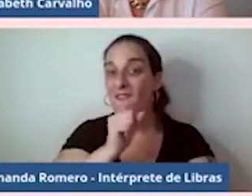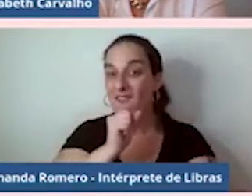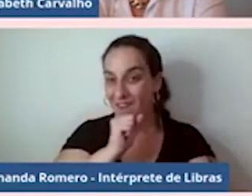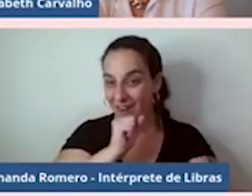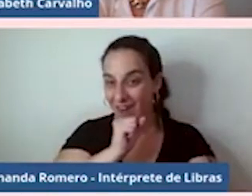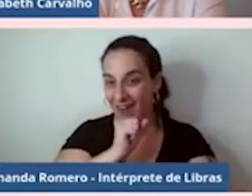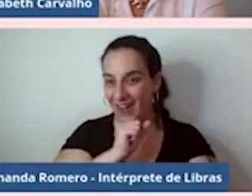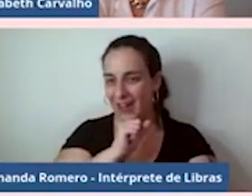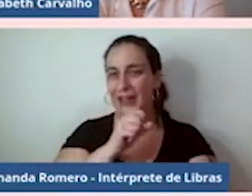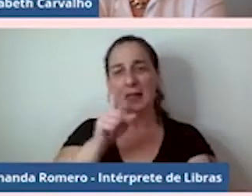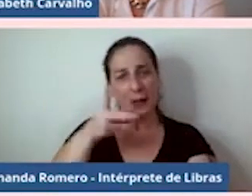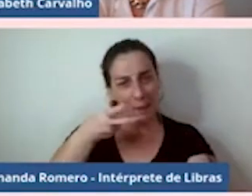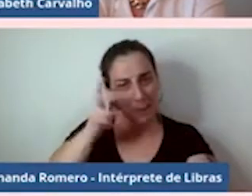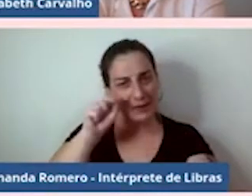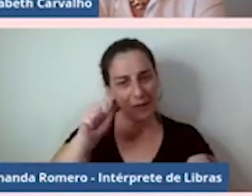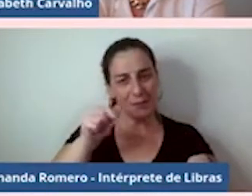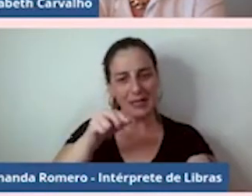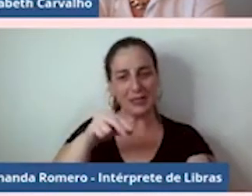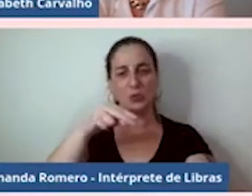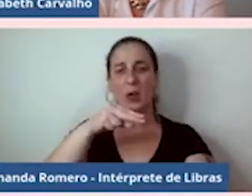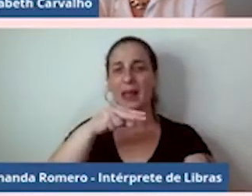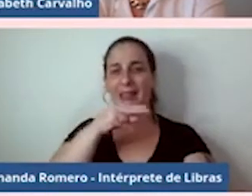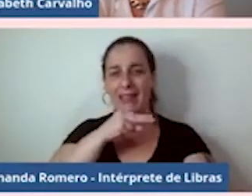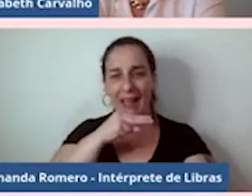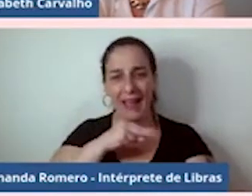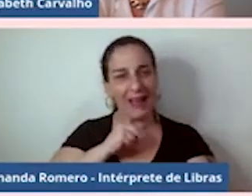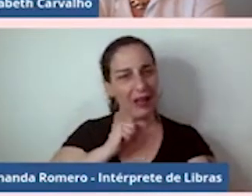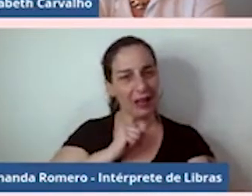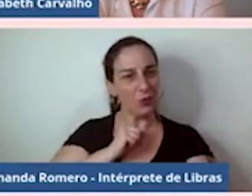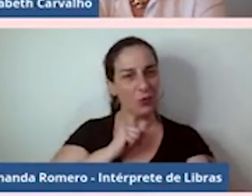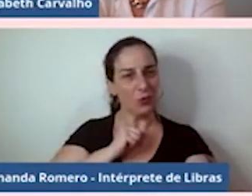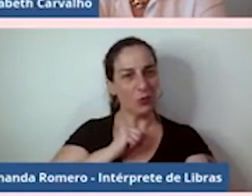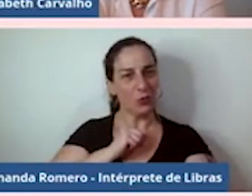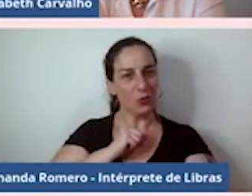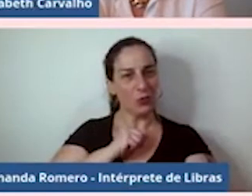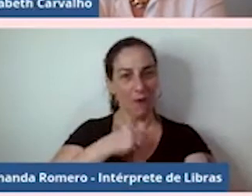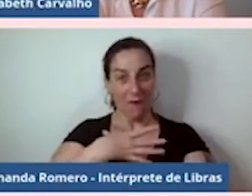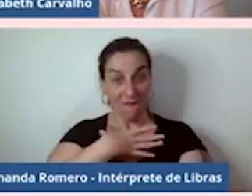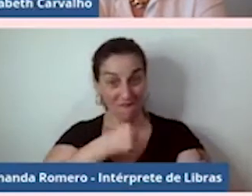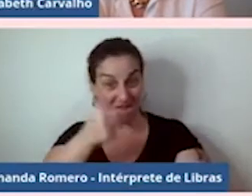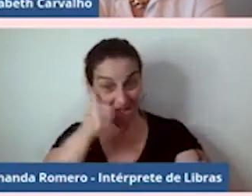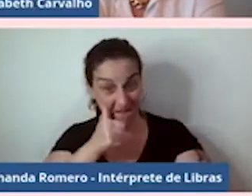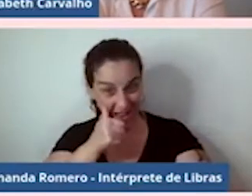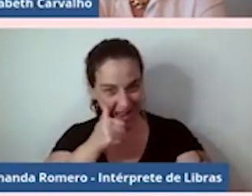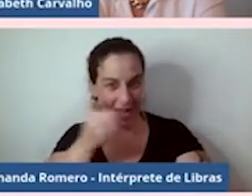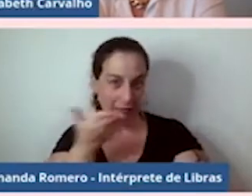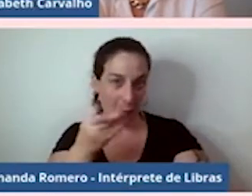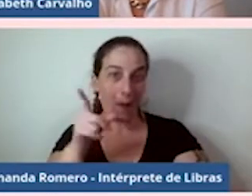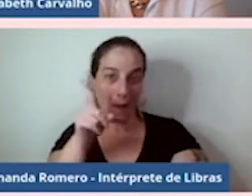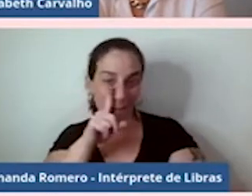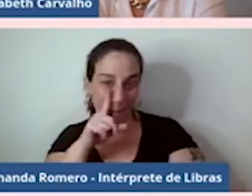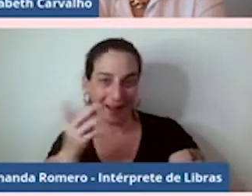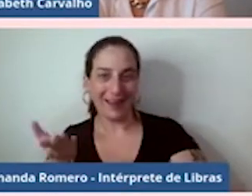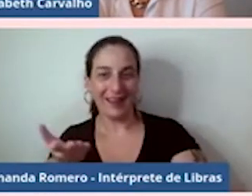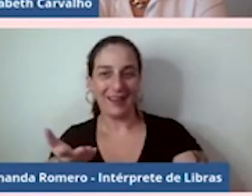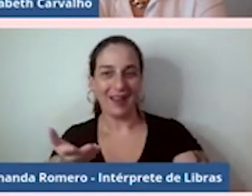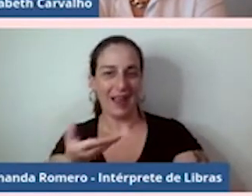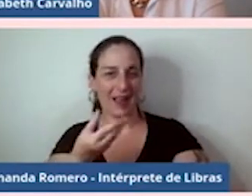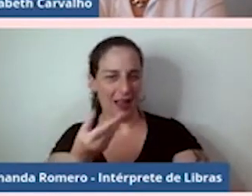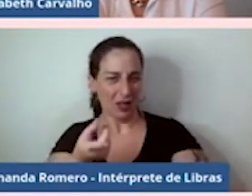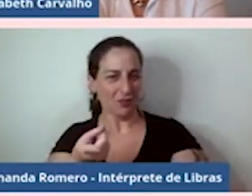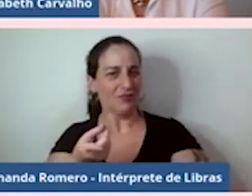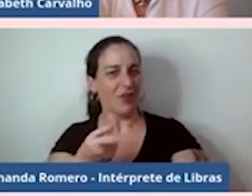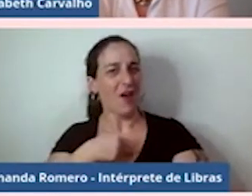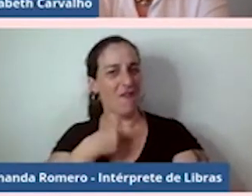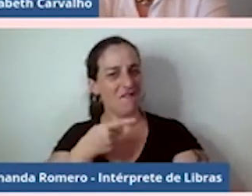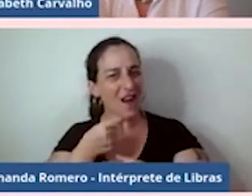vezes, isso nas netas, né? Na filha que agora é mãe. Como é que gostaria que tu comentasse alguma